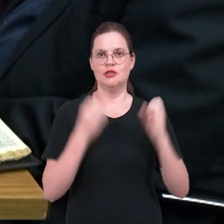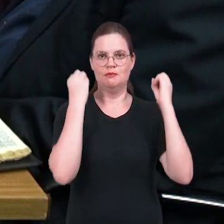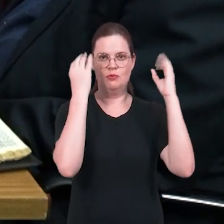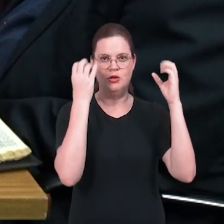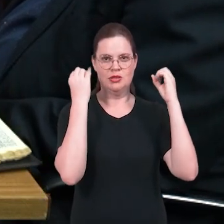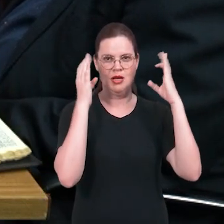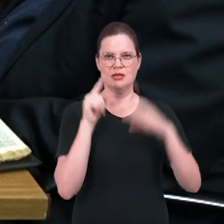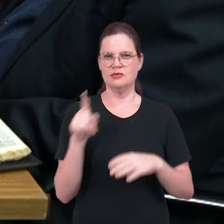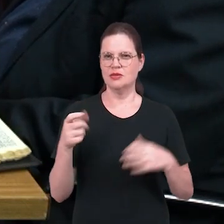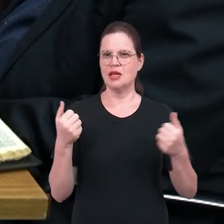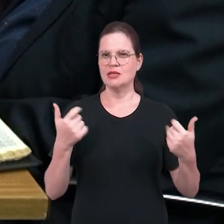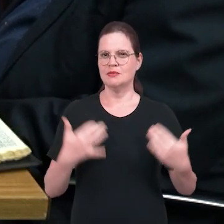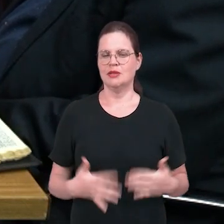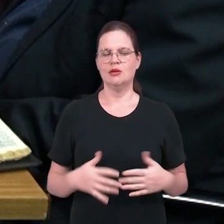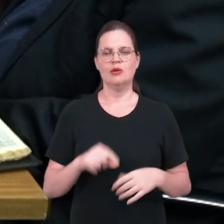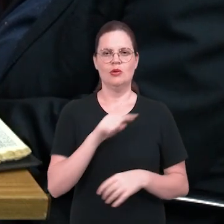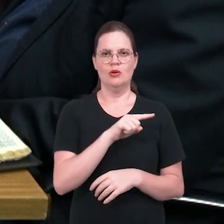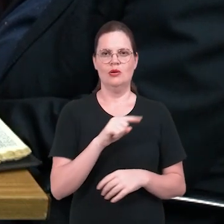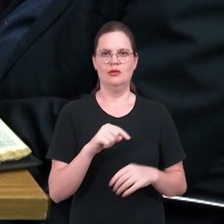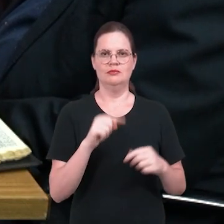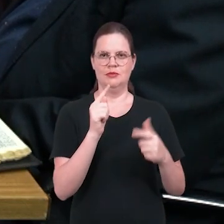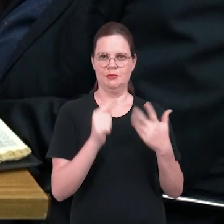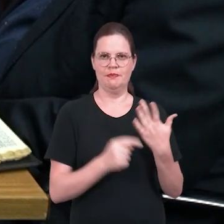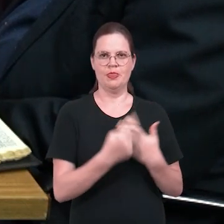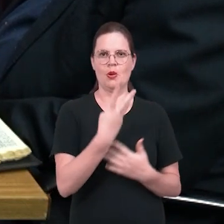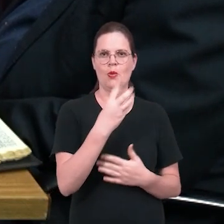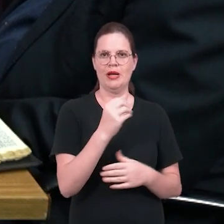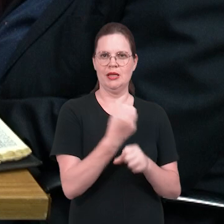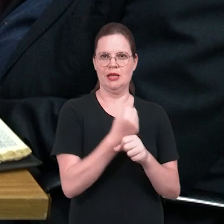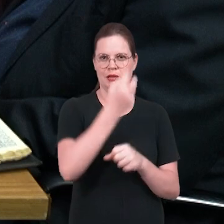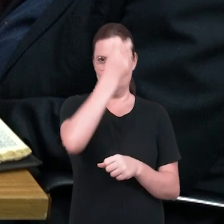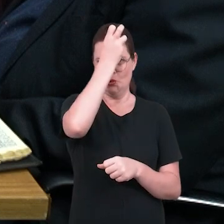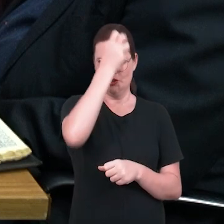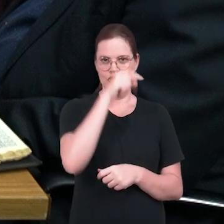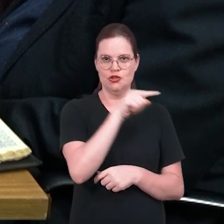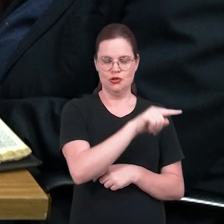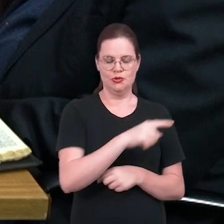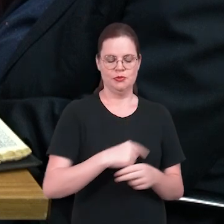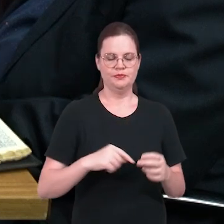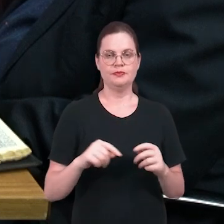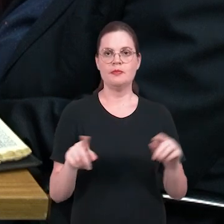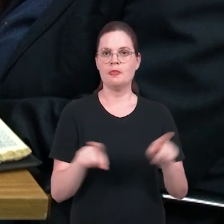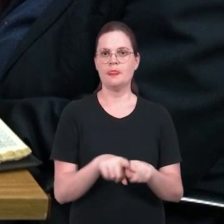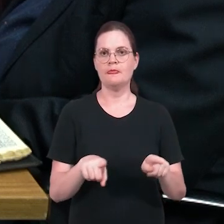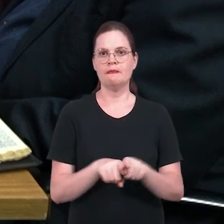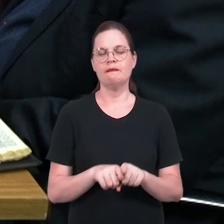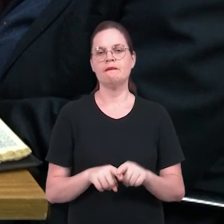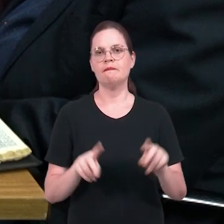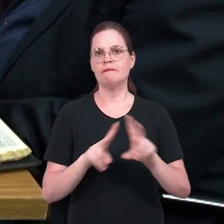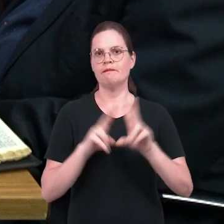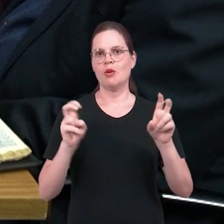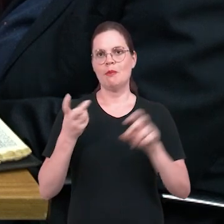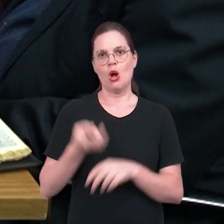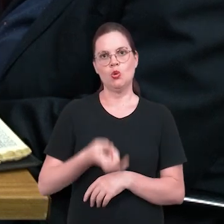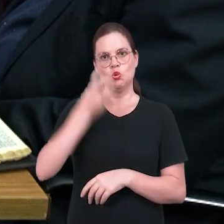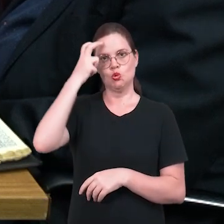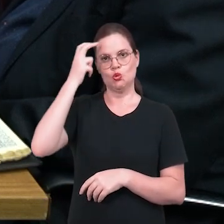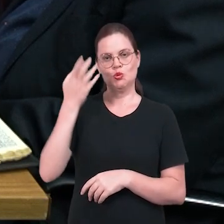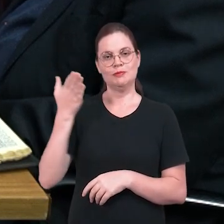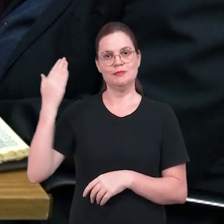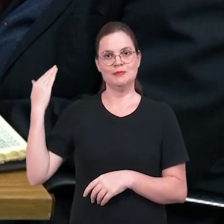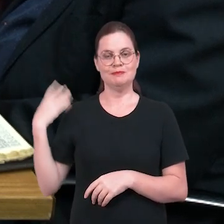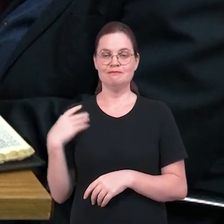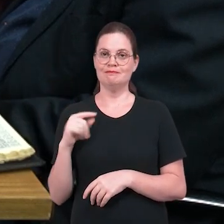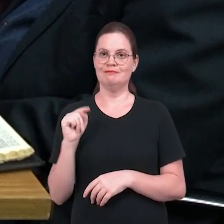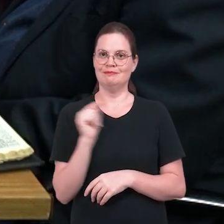Moisés. Você falou, Peixoto, ele ficou 40 anos no Egito, né? E considerando a cultura da